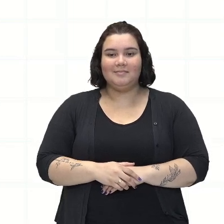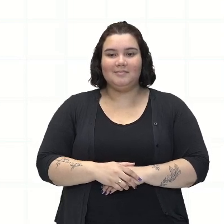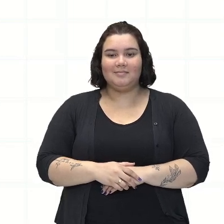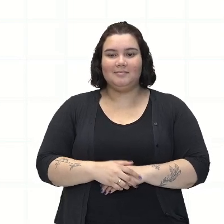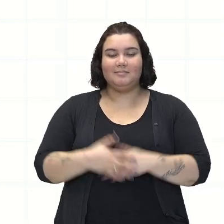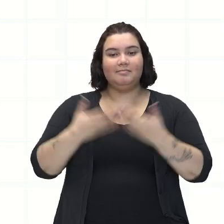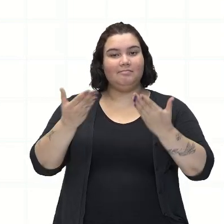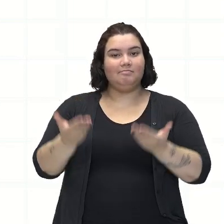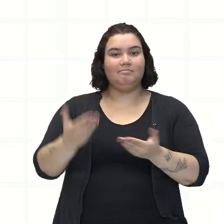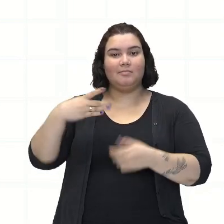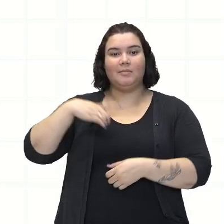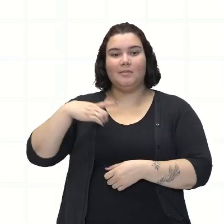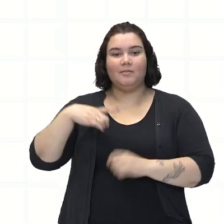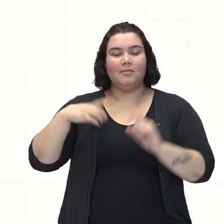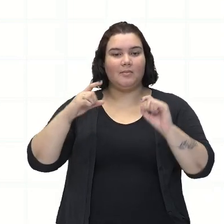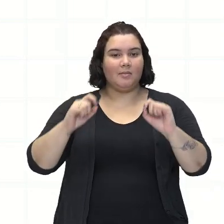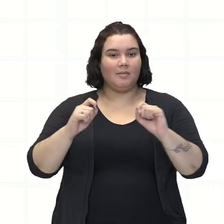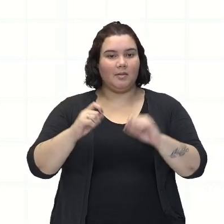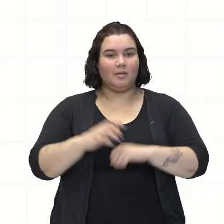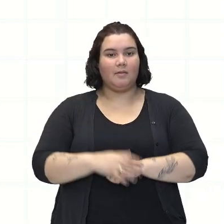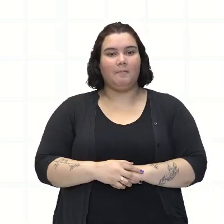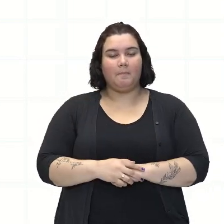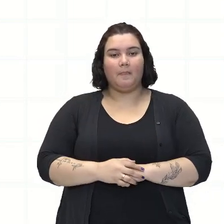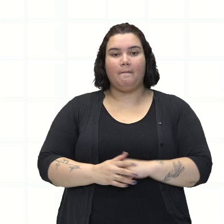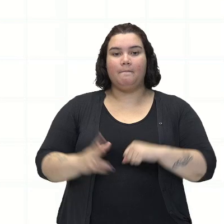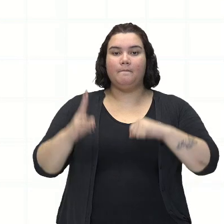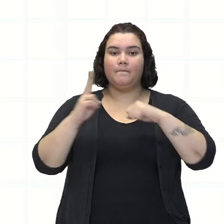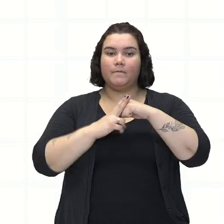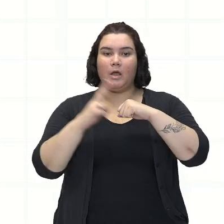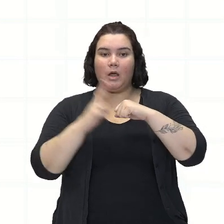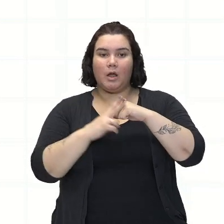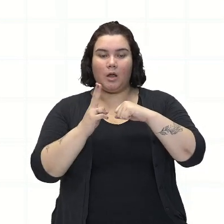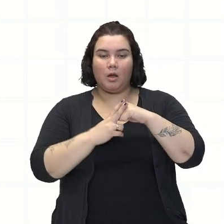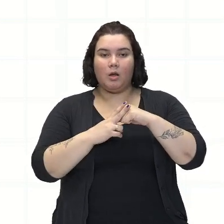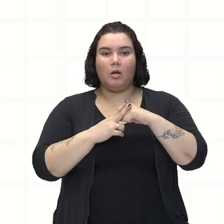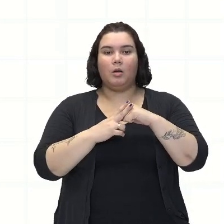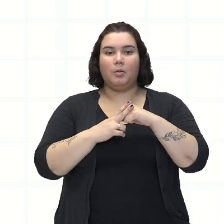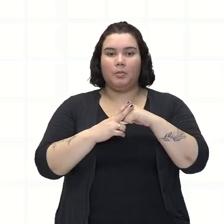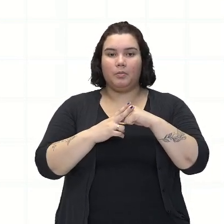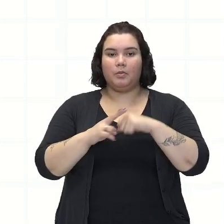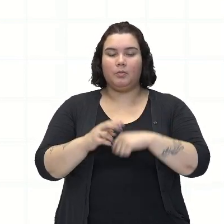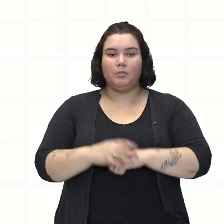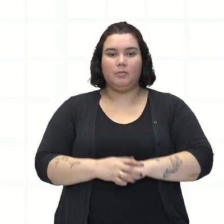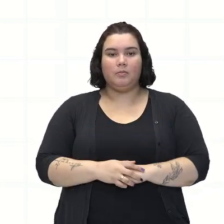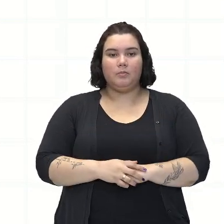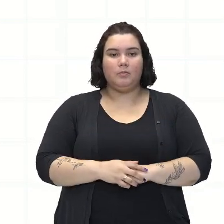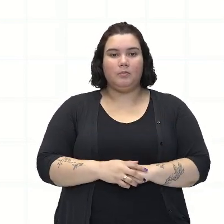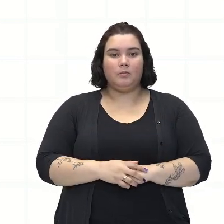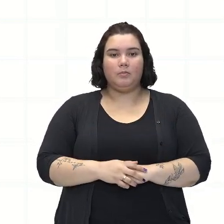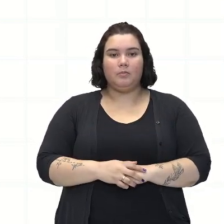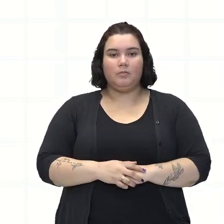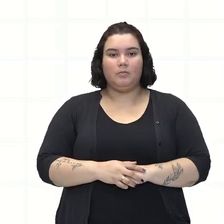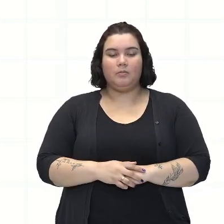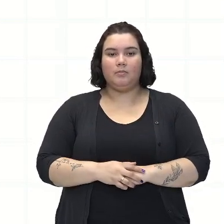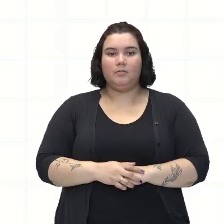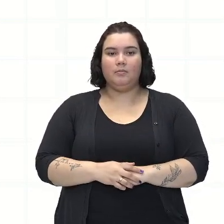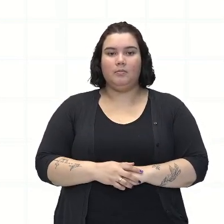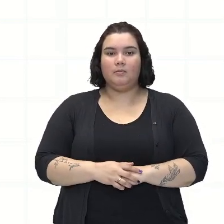temos aqui verbo transitivo, vamos lá, verbo